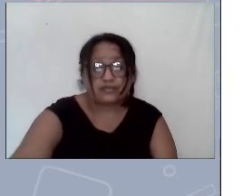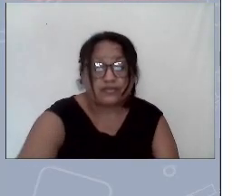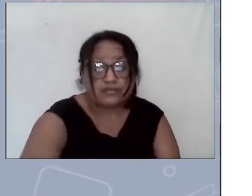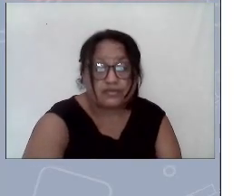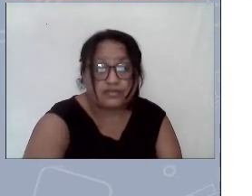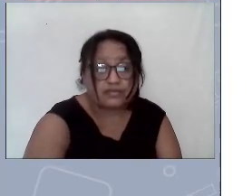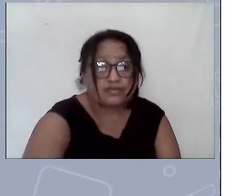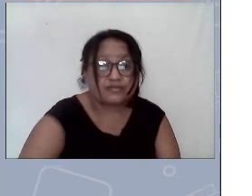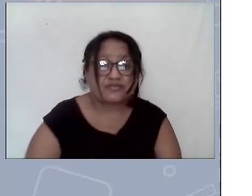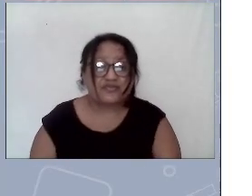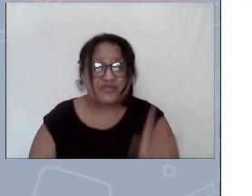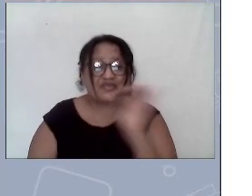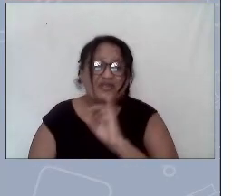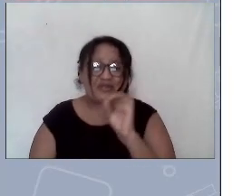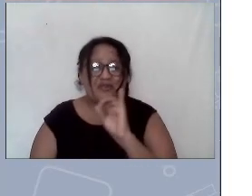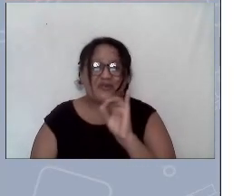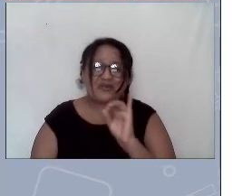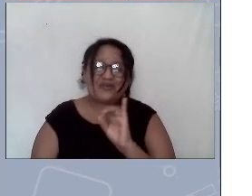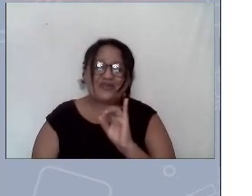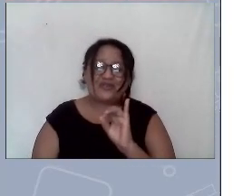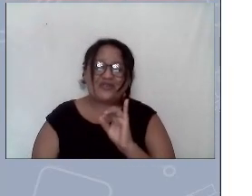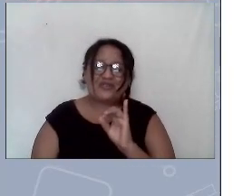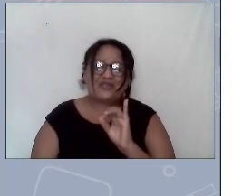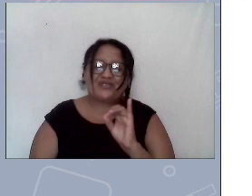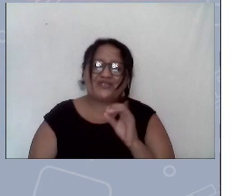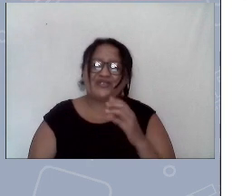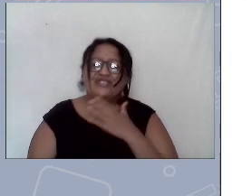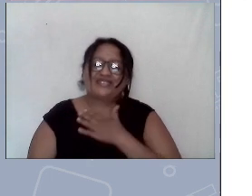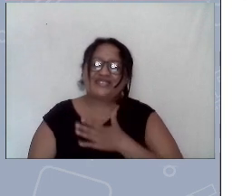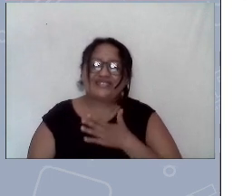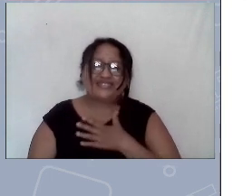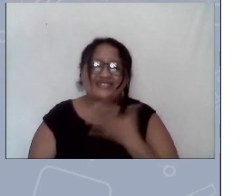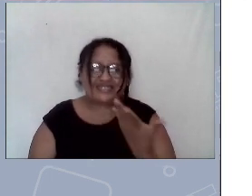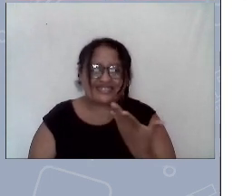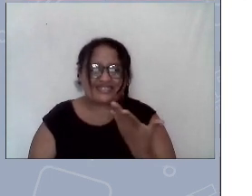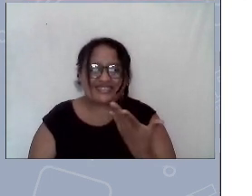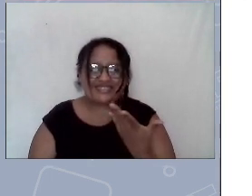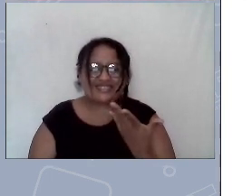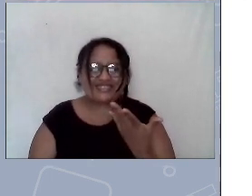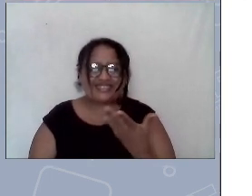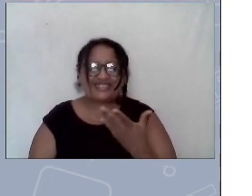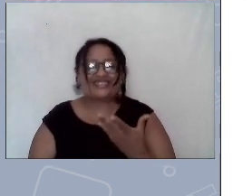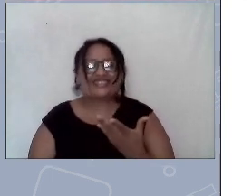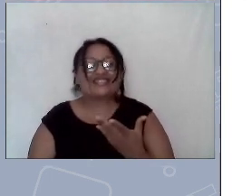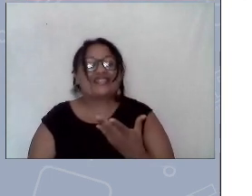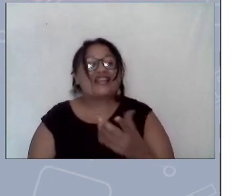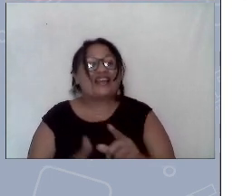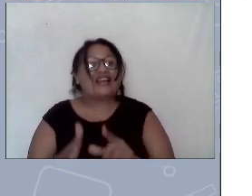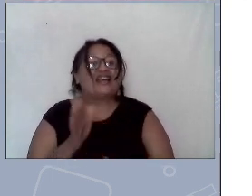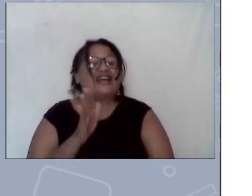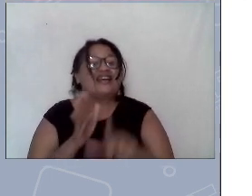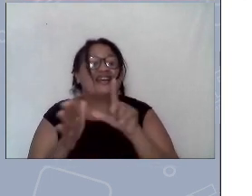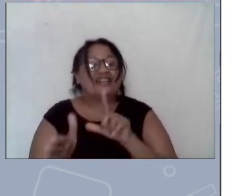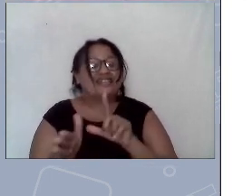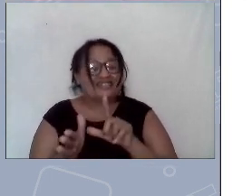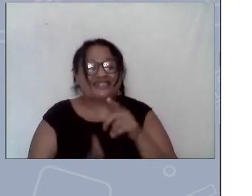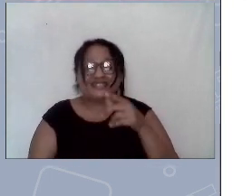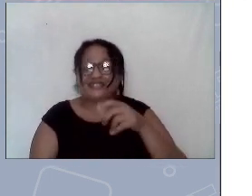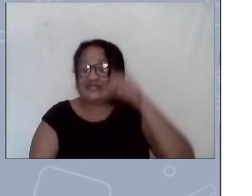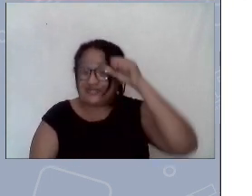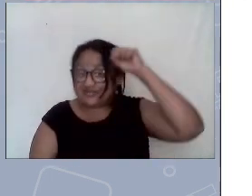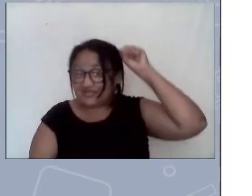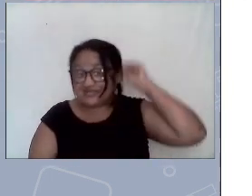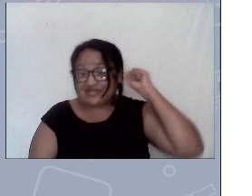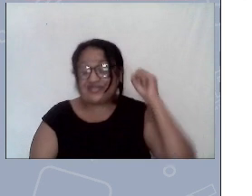saudações pessoal pré-vestibulando né nem pessoal do pré-vulpe nós vamos